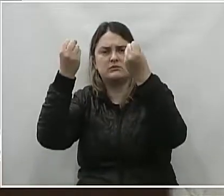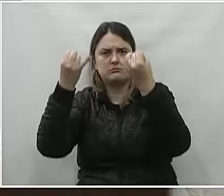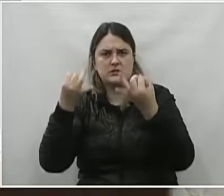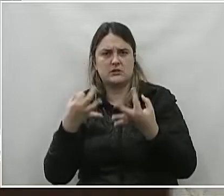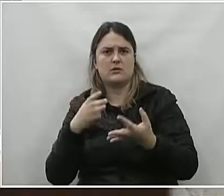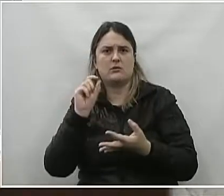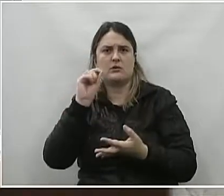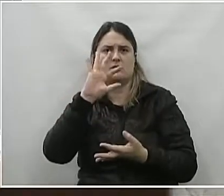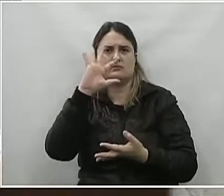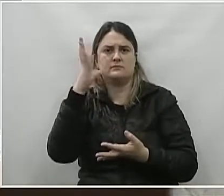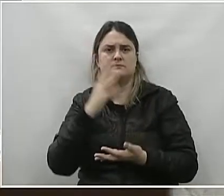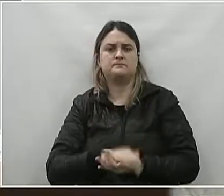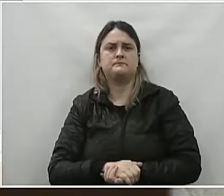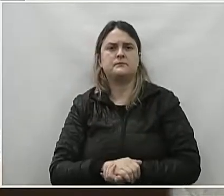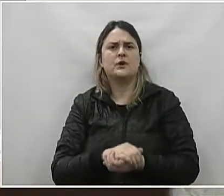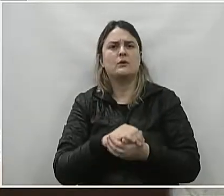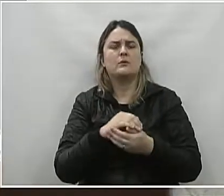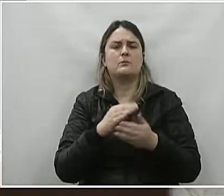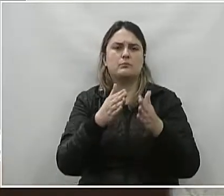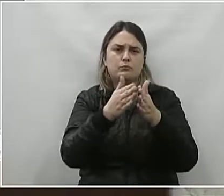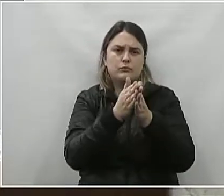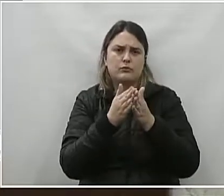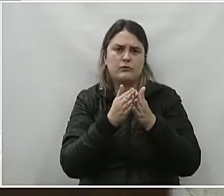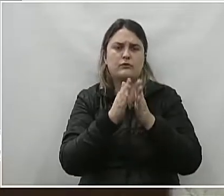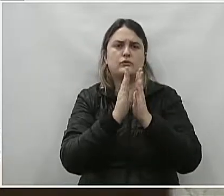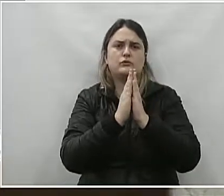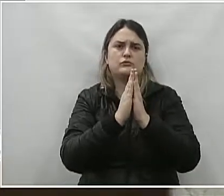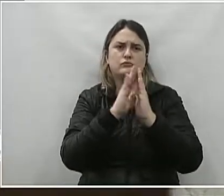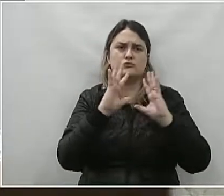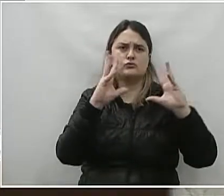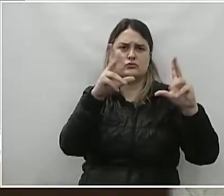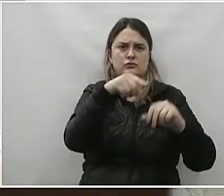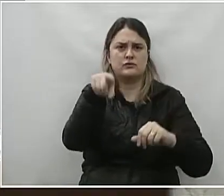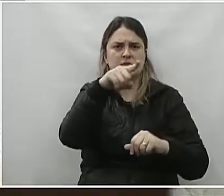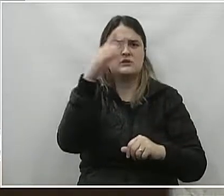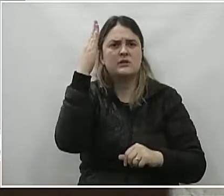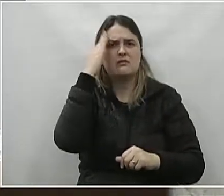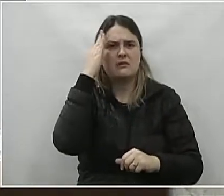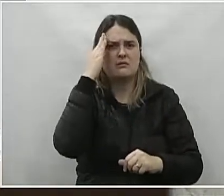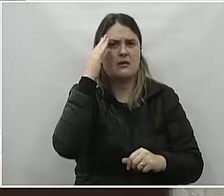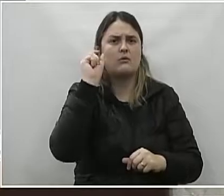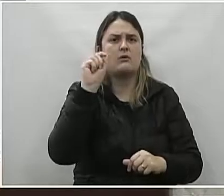que todos compreendam.